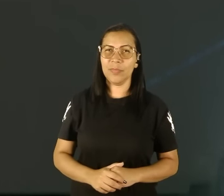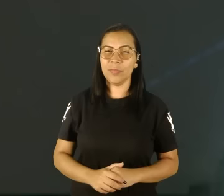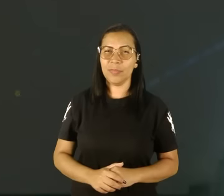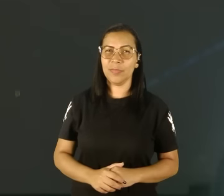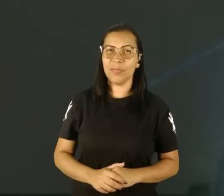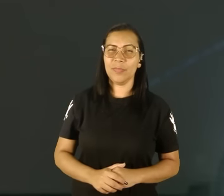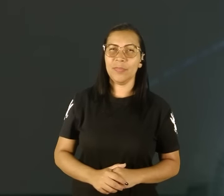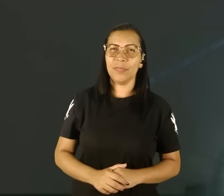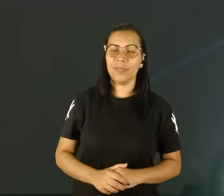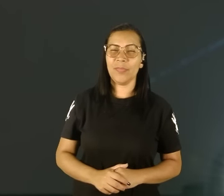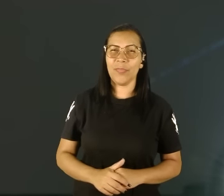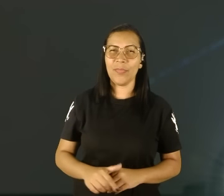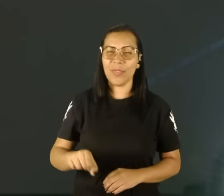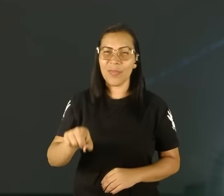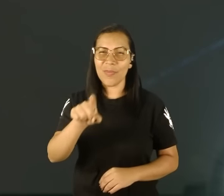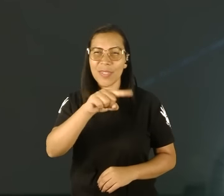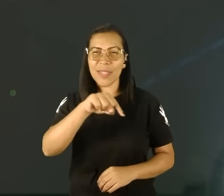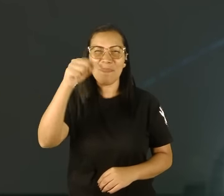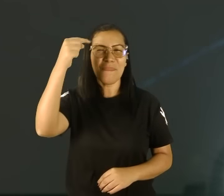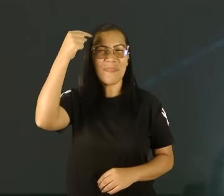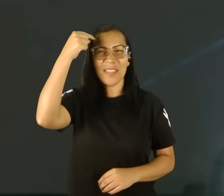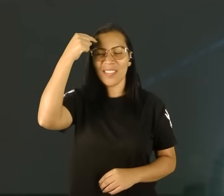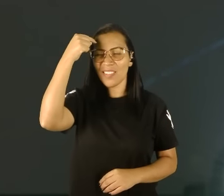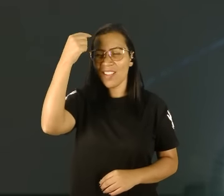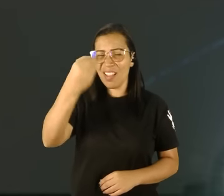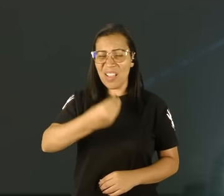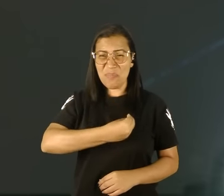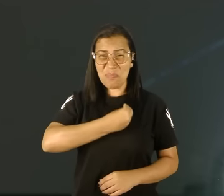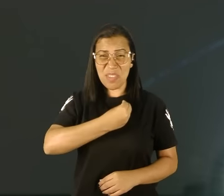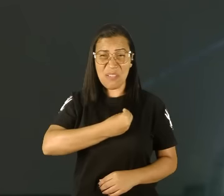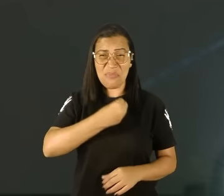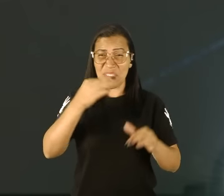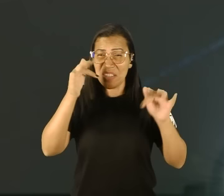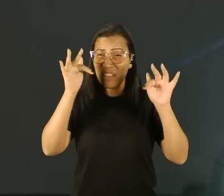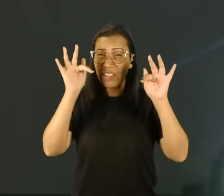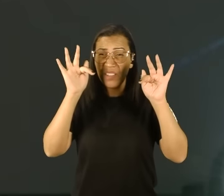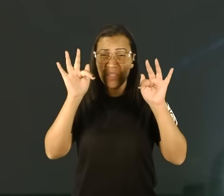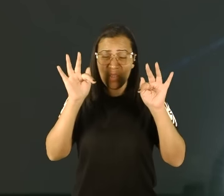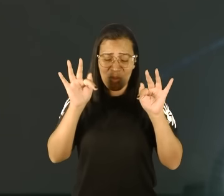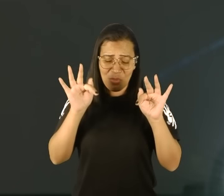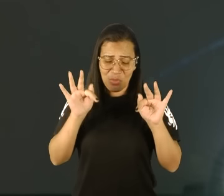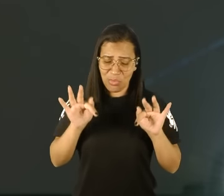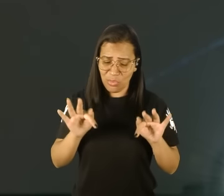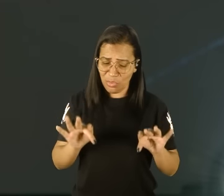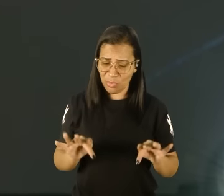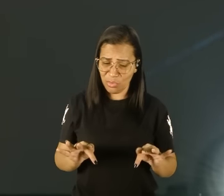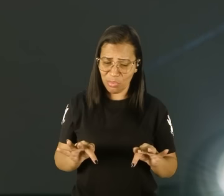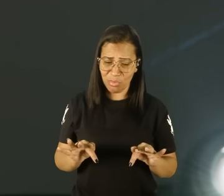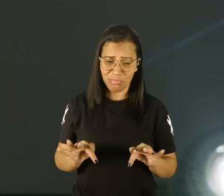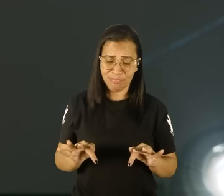Quando você pensar que está no final da carreira, Deus só está começando o bom combate na sua vida.